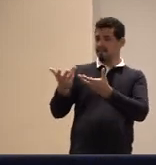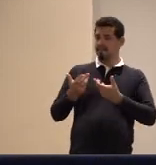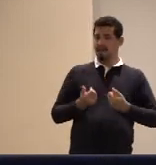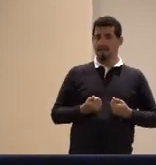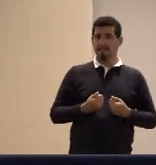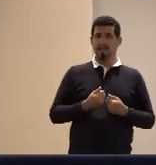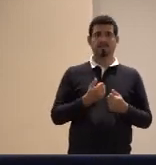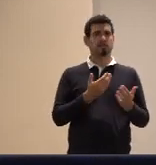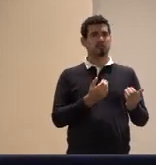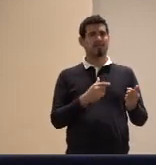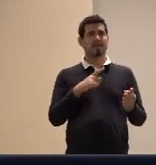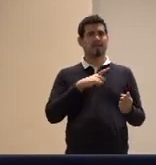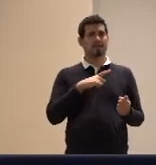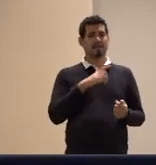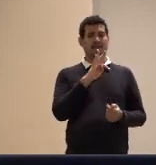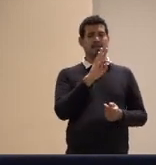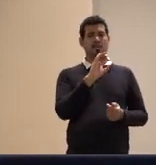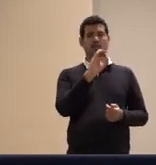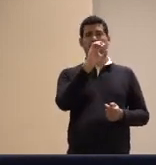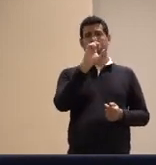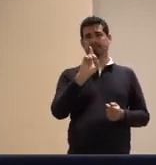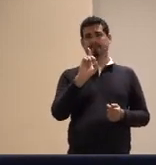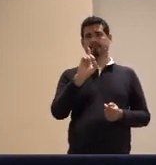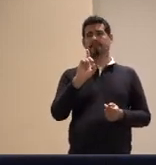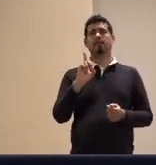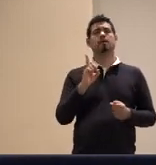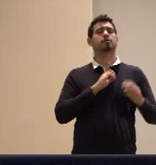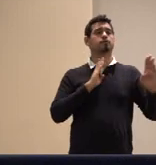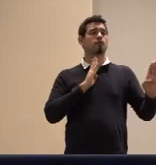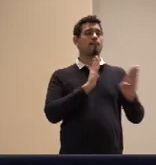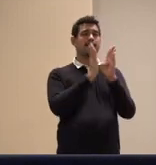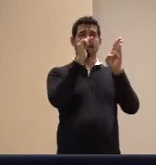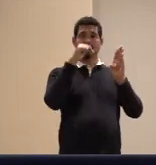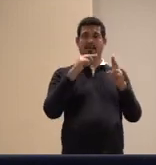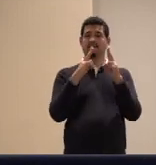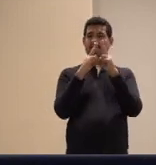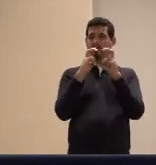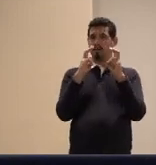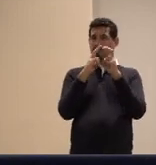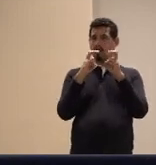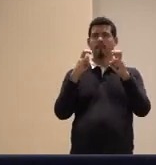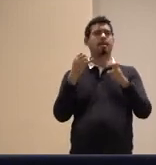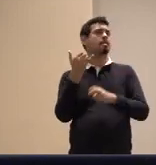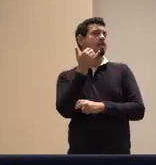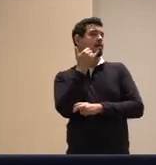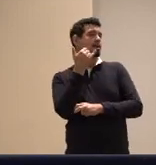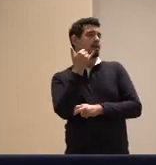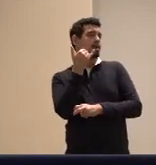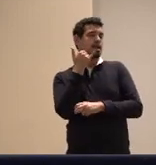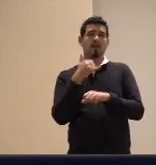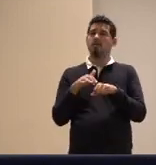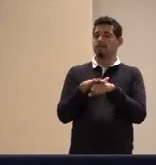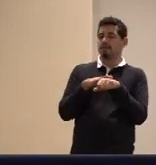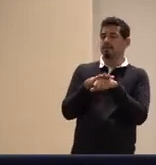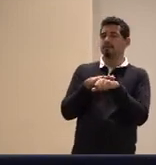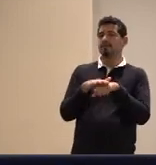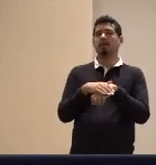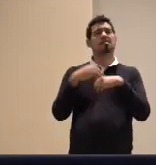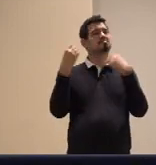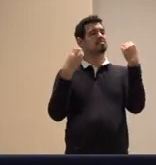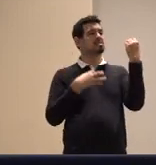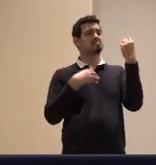de adolescente com esses transtornos. Eu descobri uma aqui em Florianópolis, entrei em contato, conversei com a dona, ela me explicou